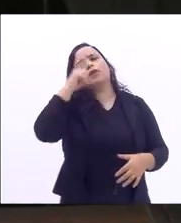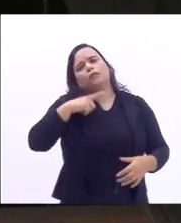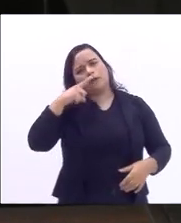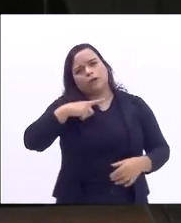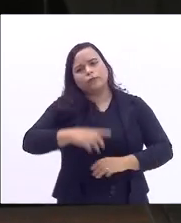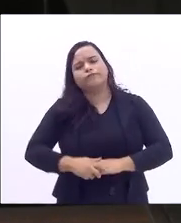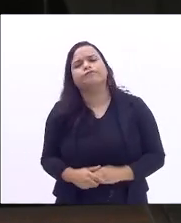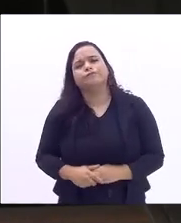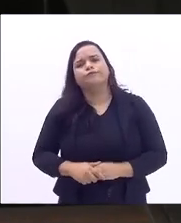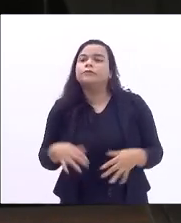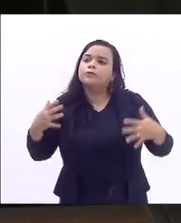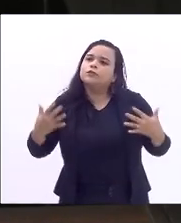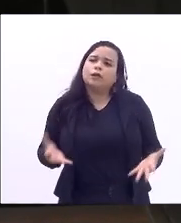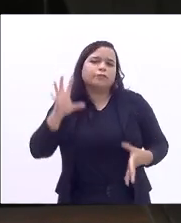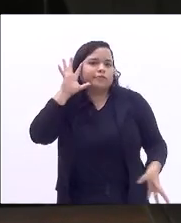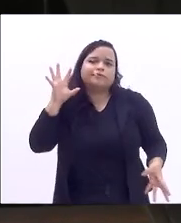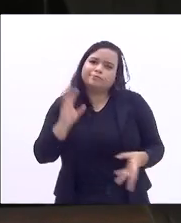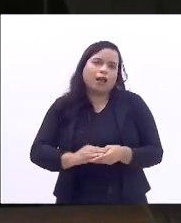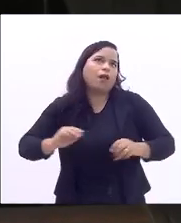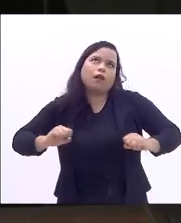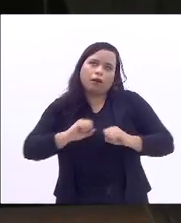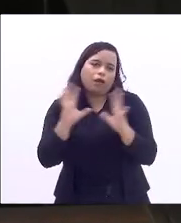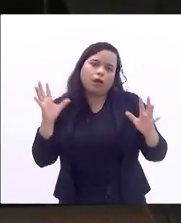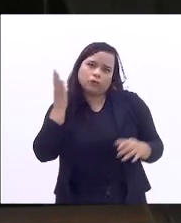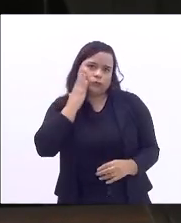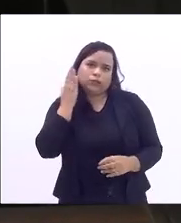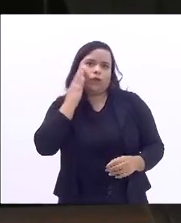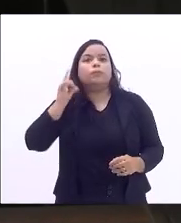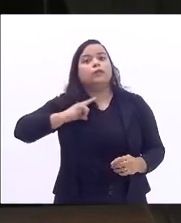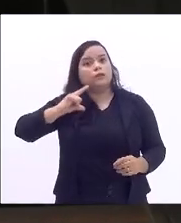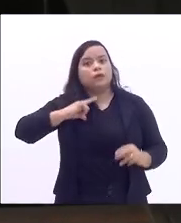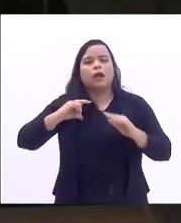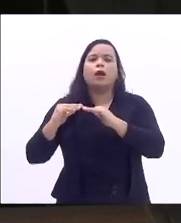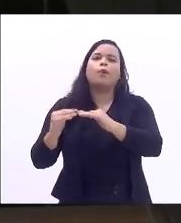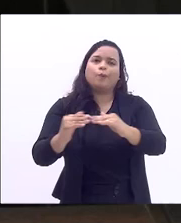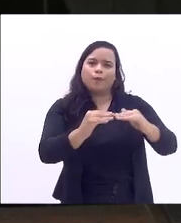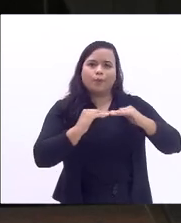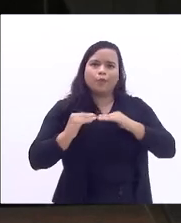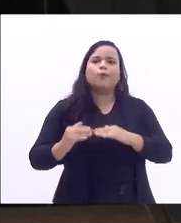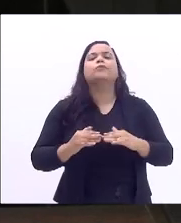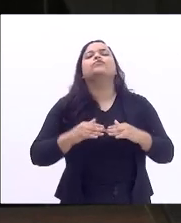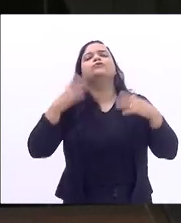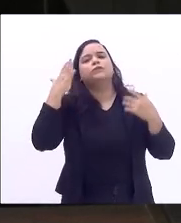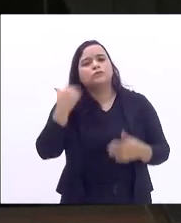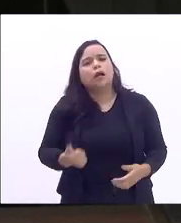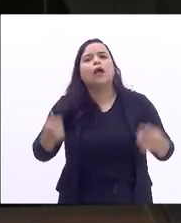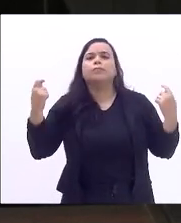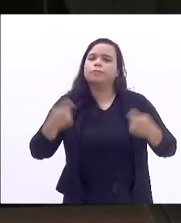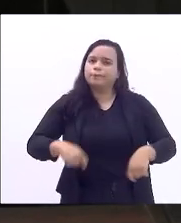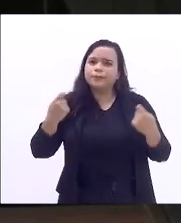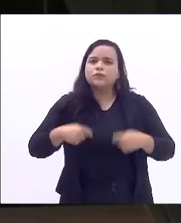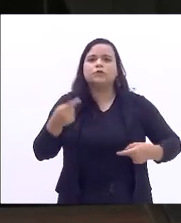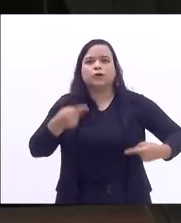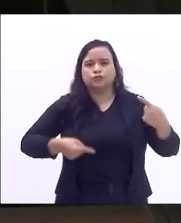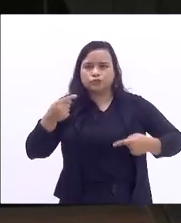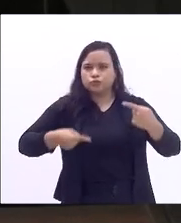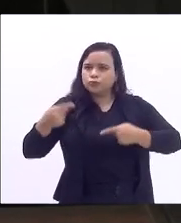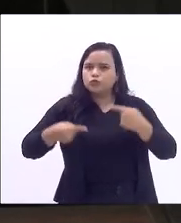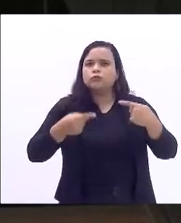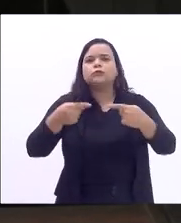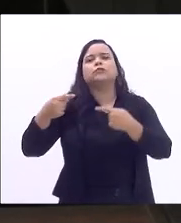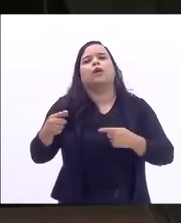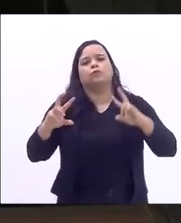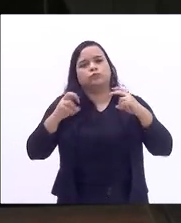importante então é óbvio né que temos acordo com a necessidade da discussão da